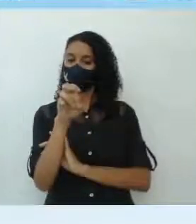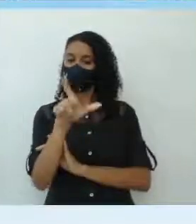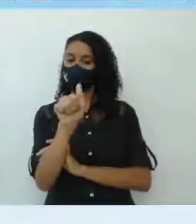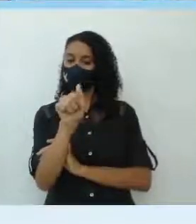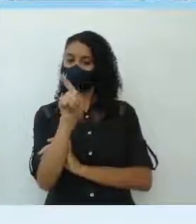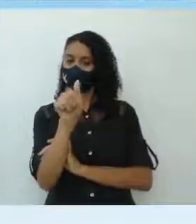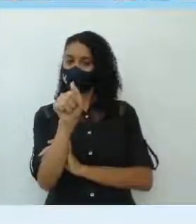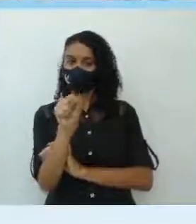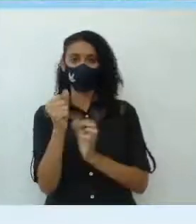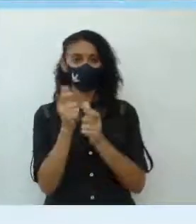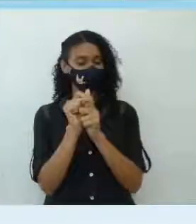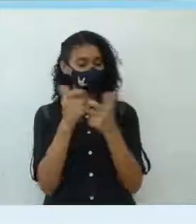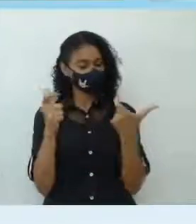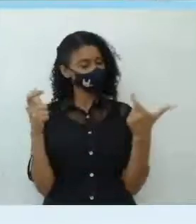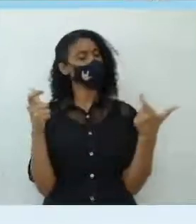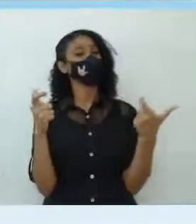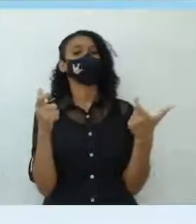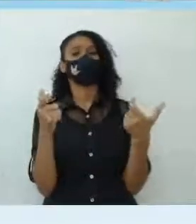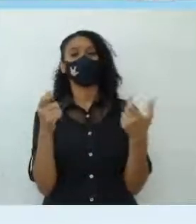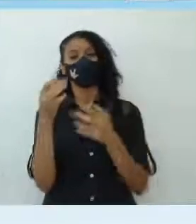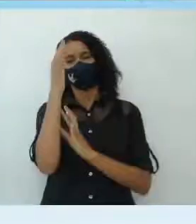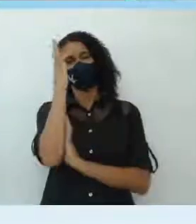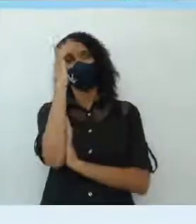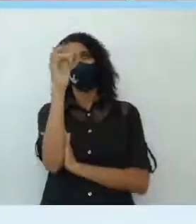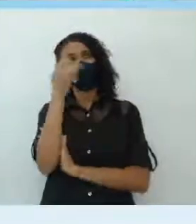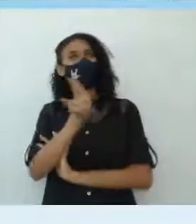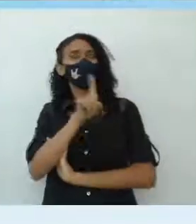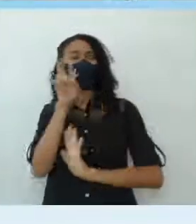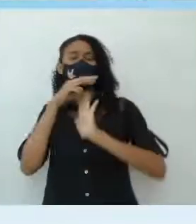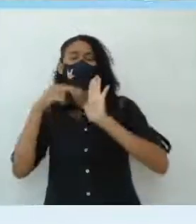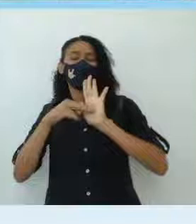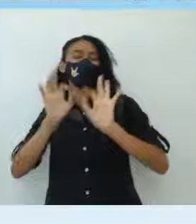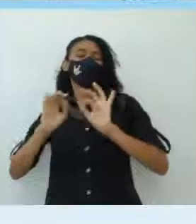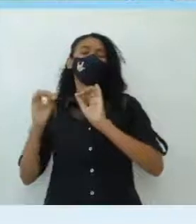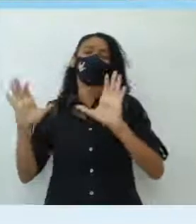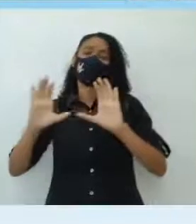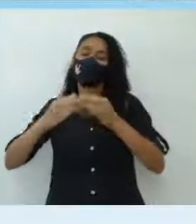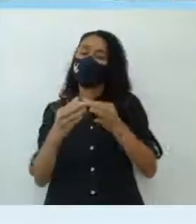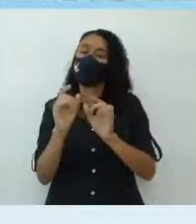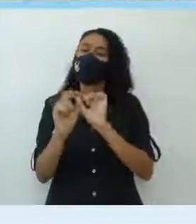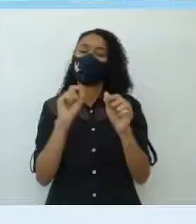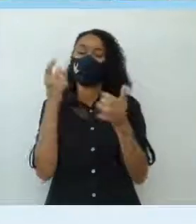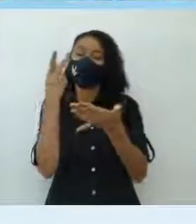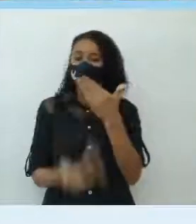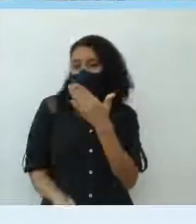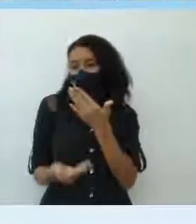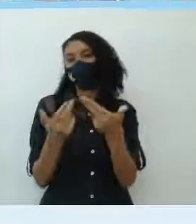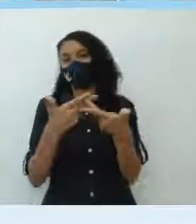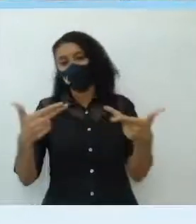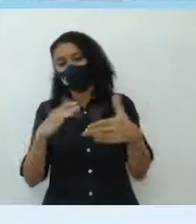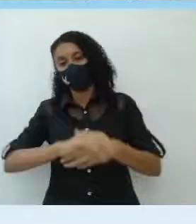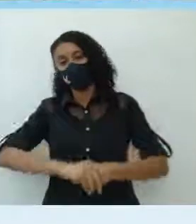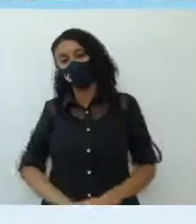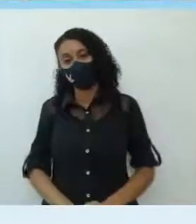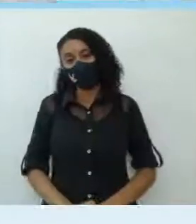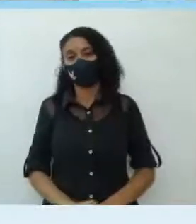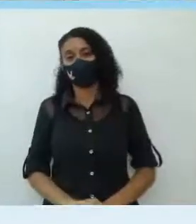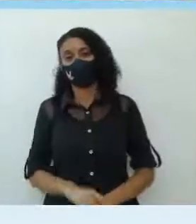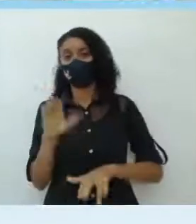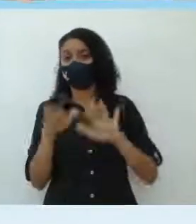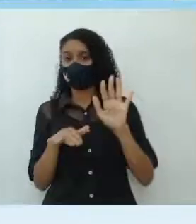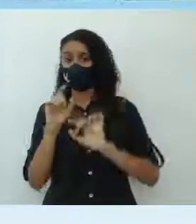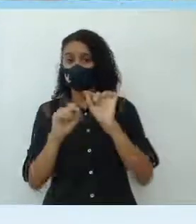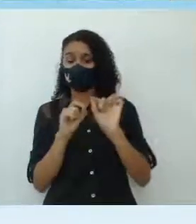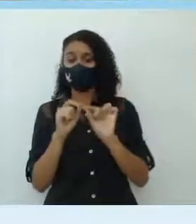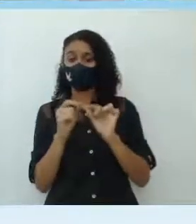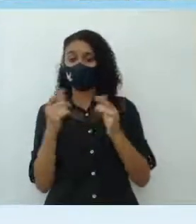de toneladas. Imagina se eu não respeito essa proporção e acabo perdendo material. Então, talvez o custo